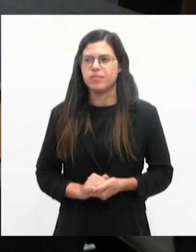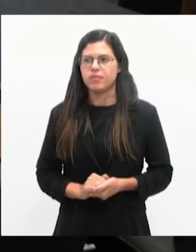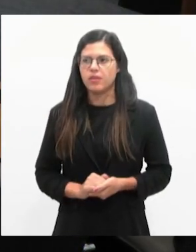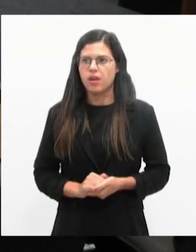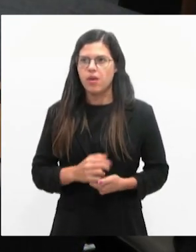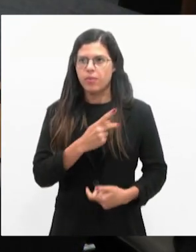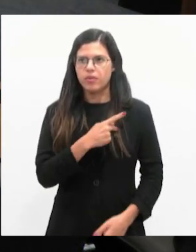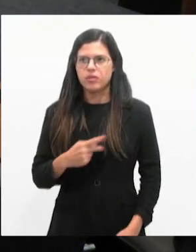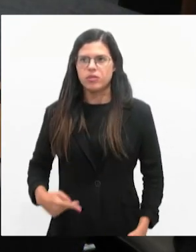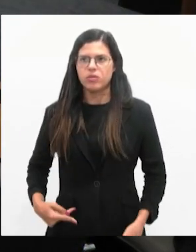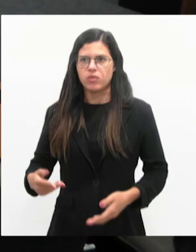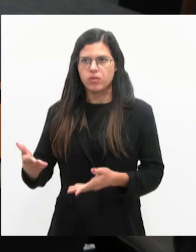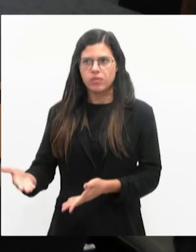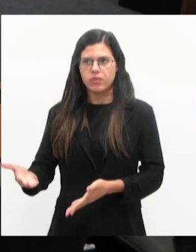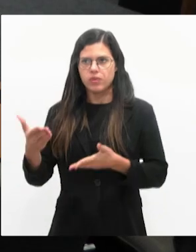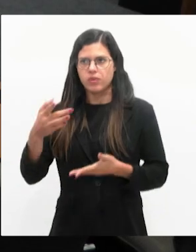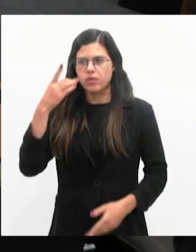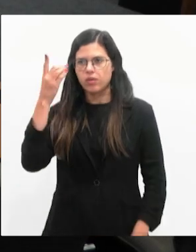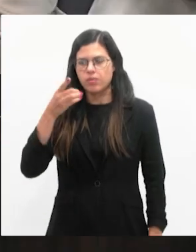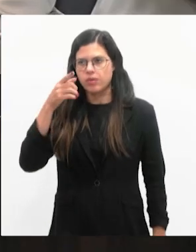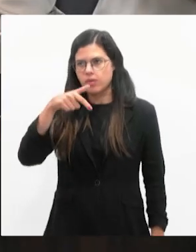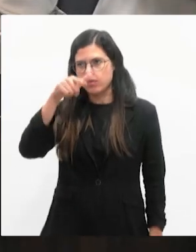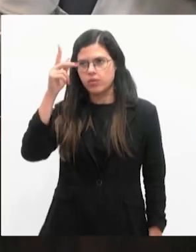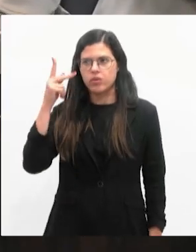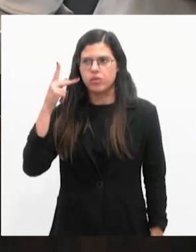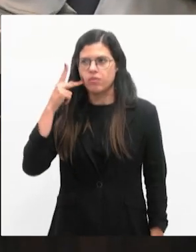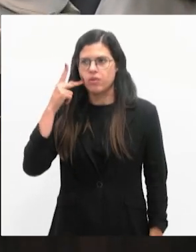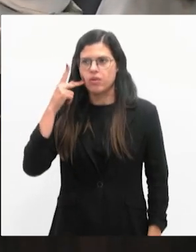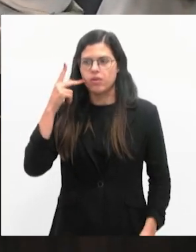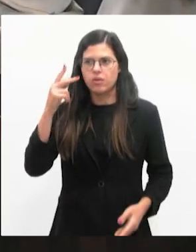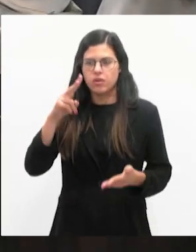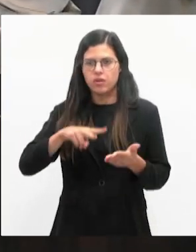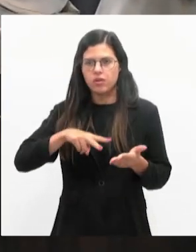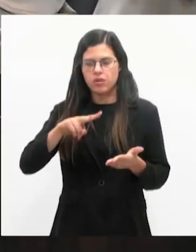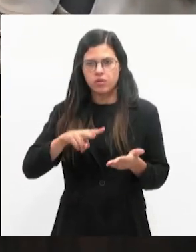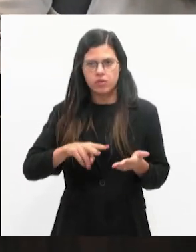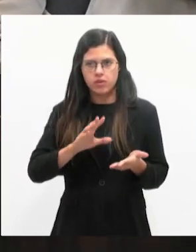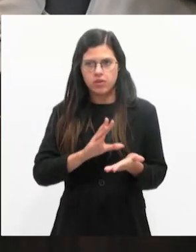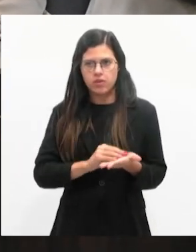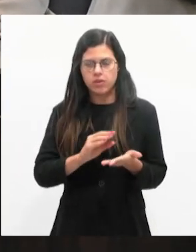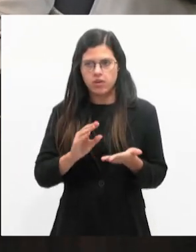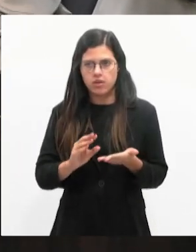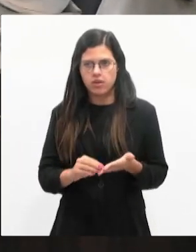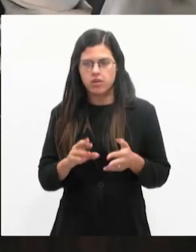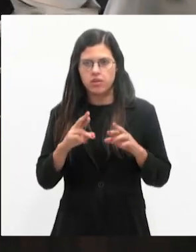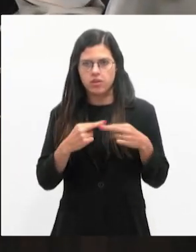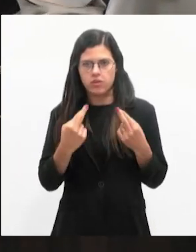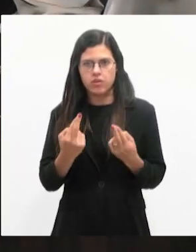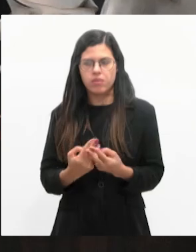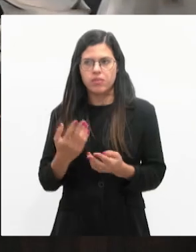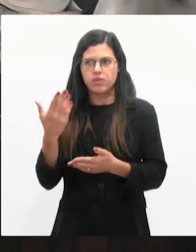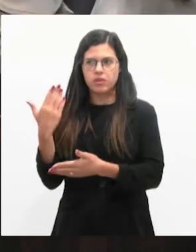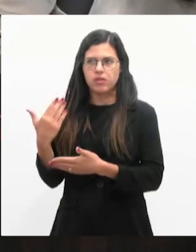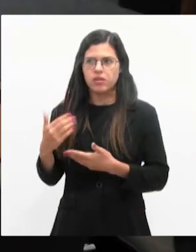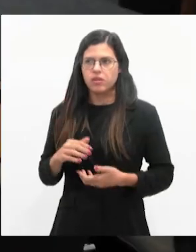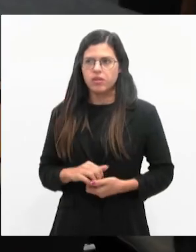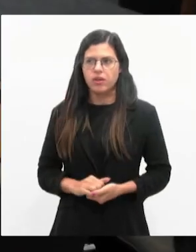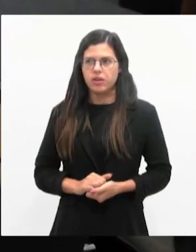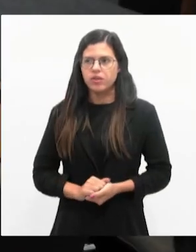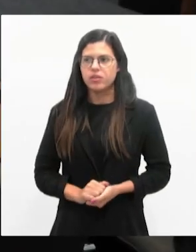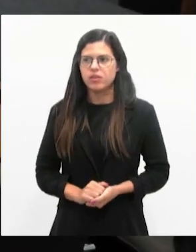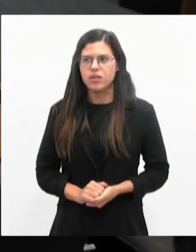A presidência convida o nobre deputado Luiz Paulo para fazer a leitura da ata da sessão anterior.